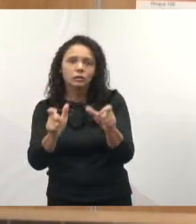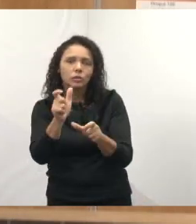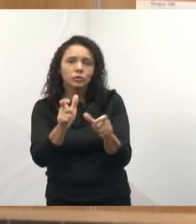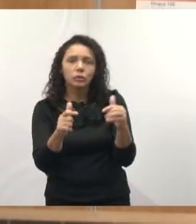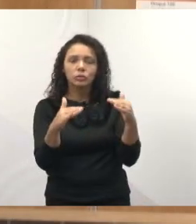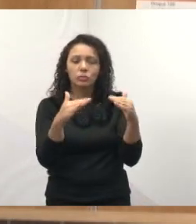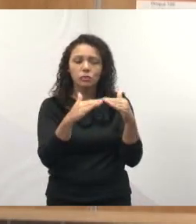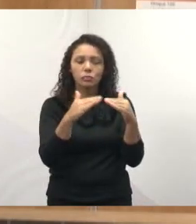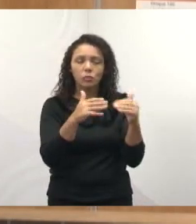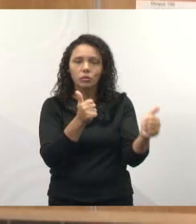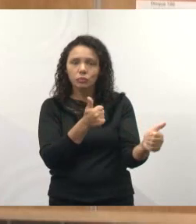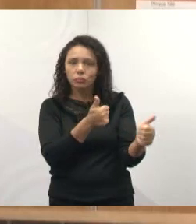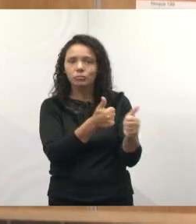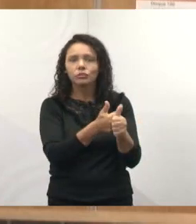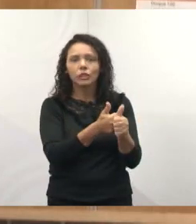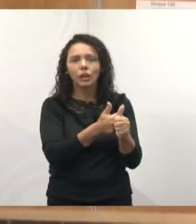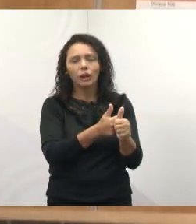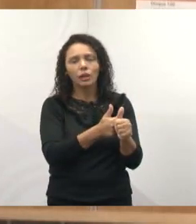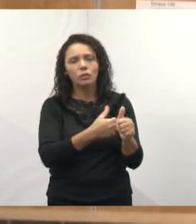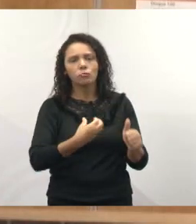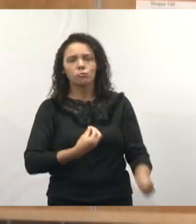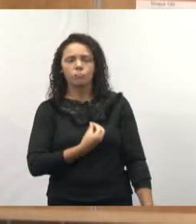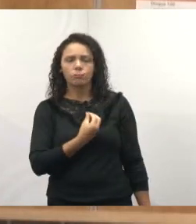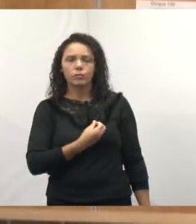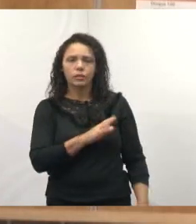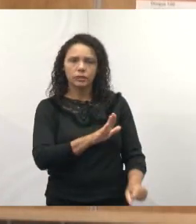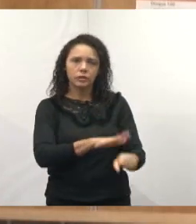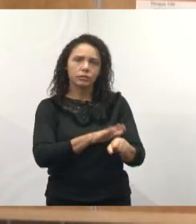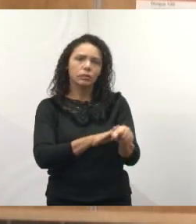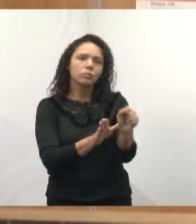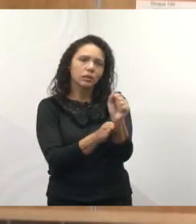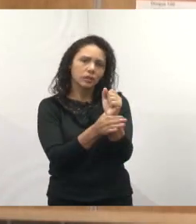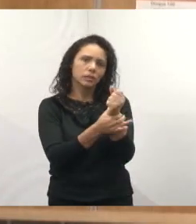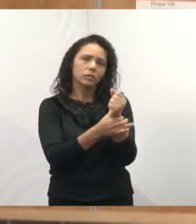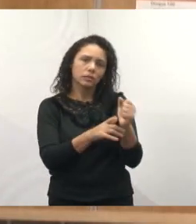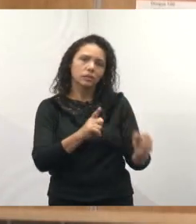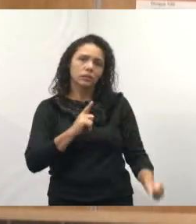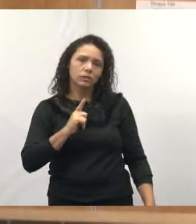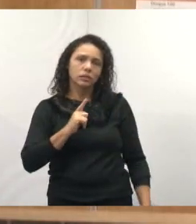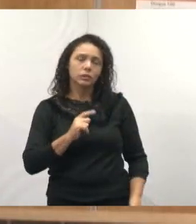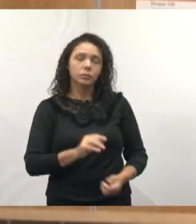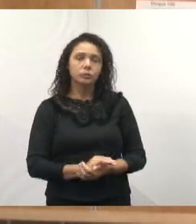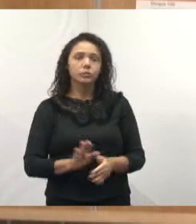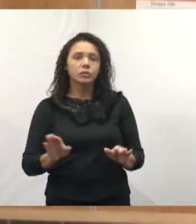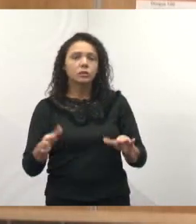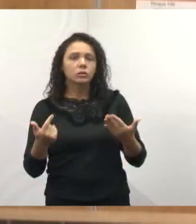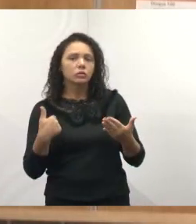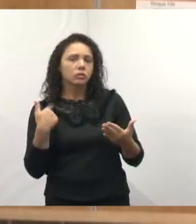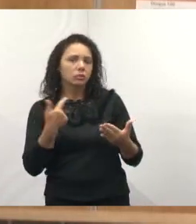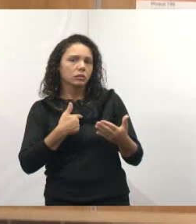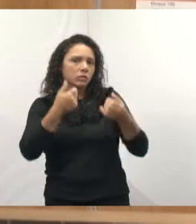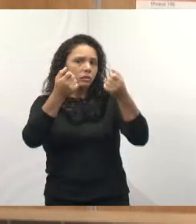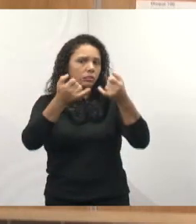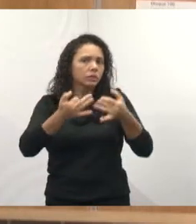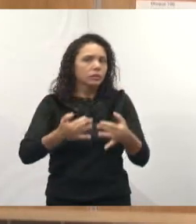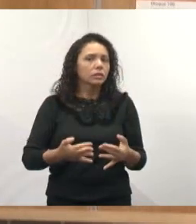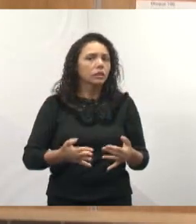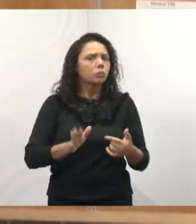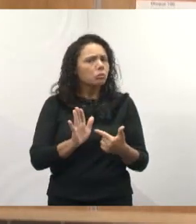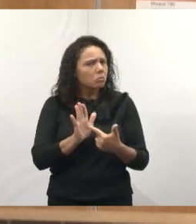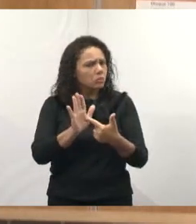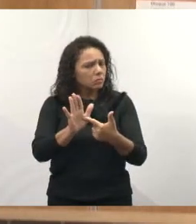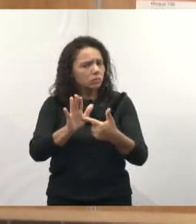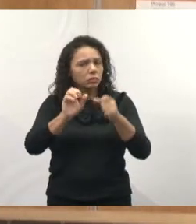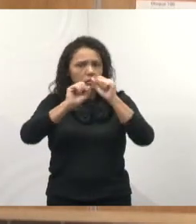próximo a essas situações que aqui está sendo citada. Então, quando a gente fala nisso, a gente fala com